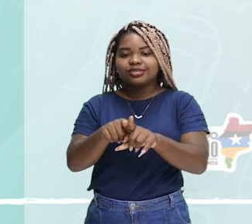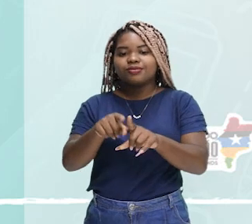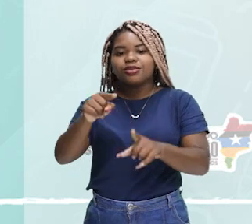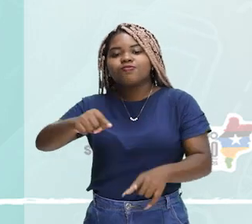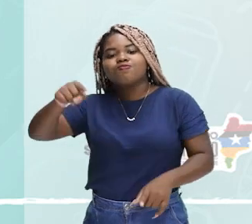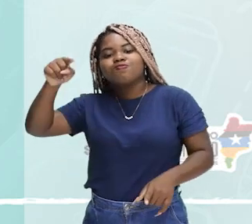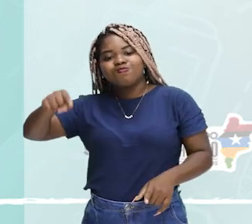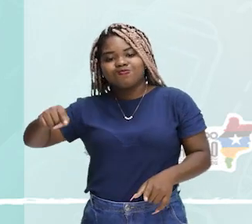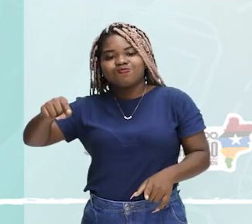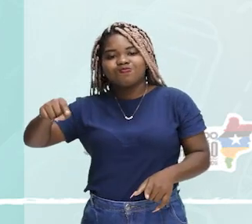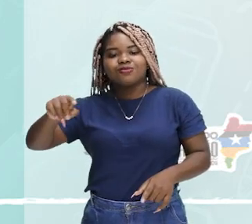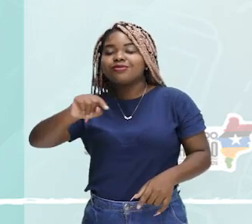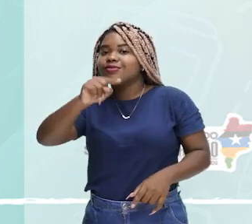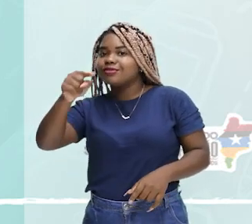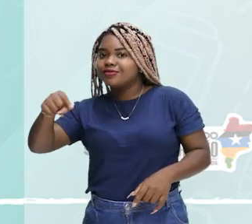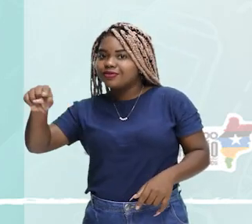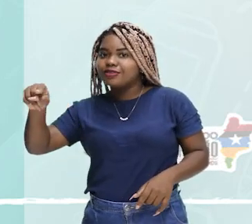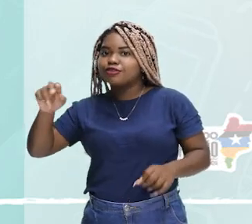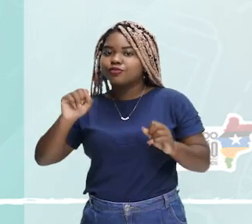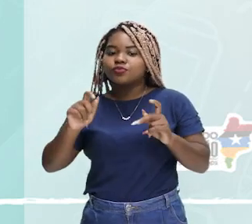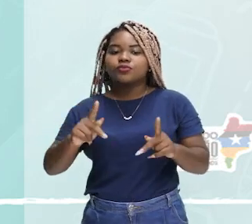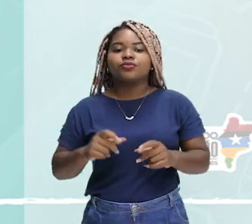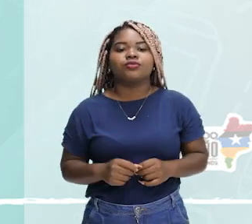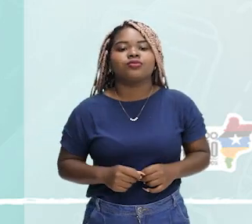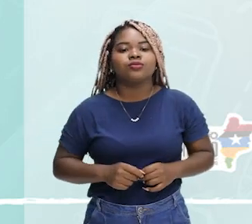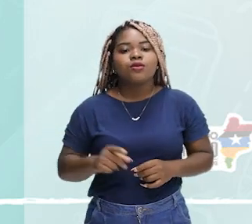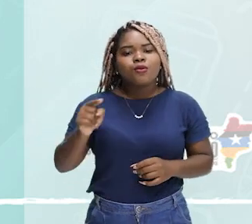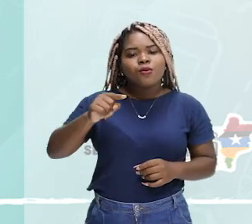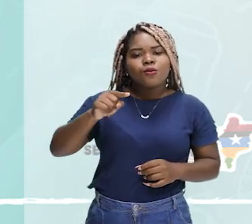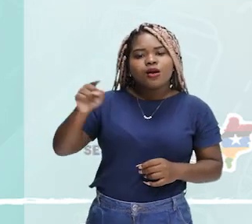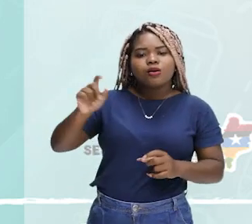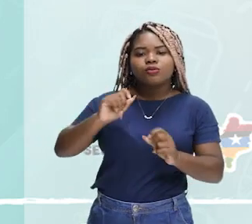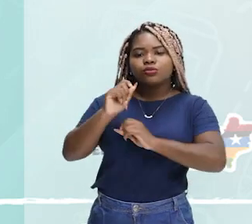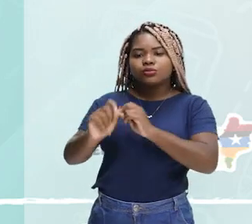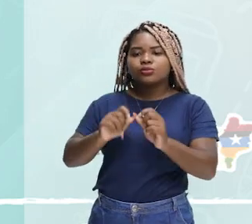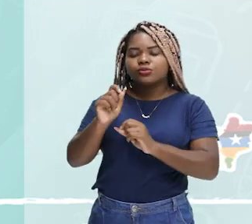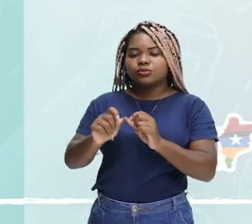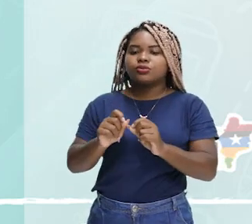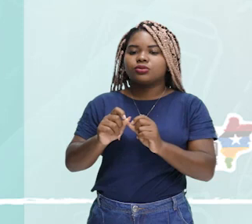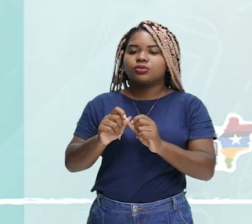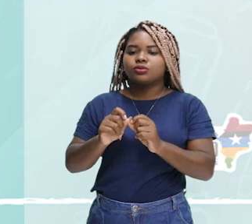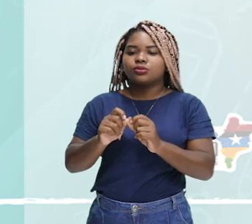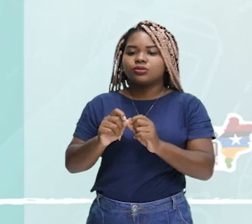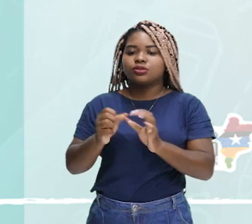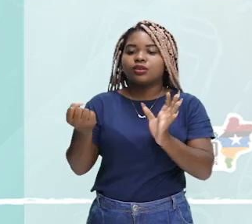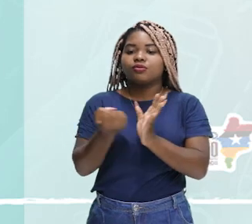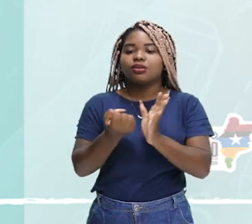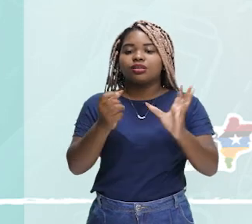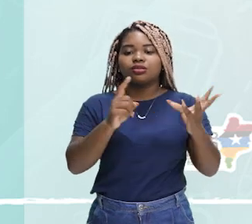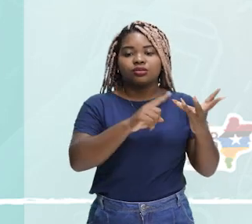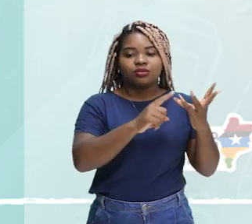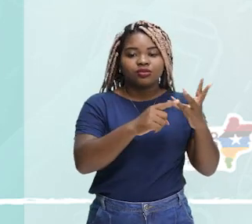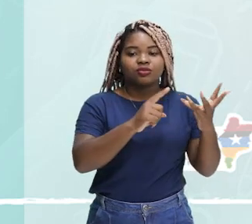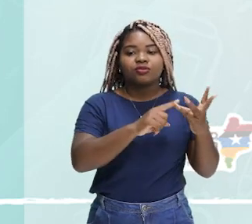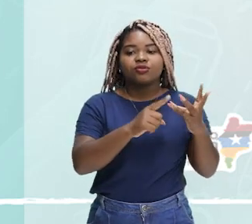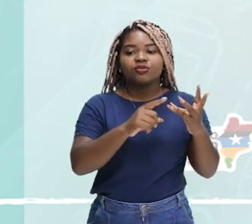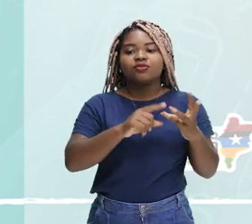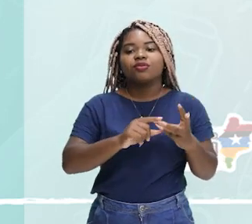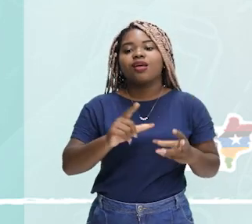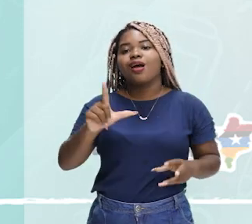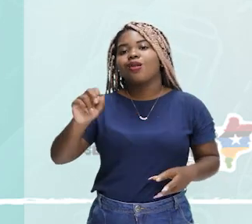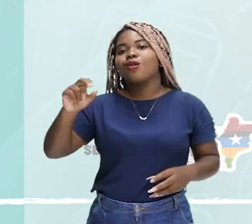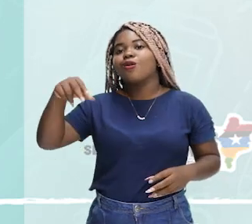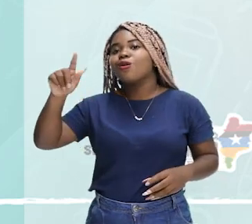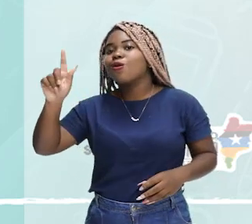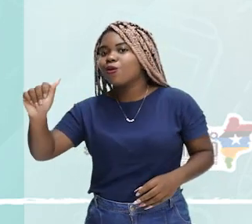tio. O acento agudo destaca uma sílaba tônica com vogal longa e aberta, ou seja, o som sai aberto, né? Um